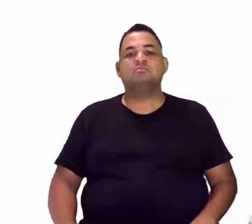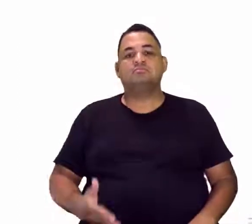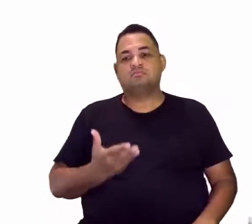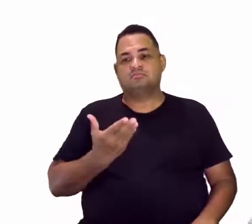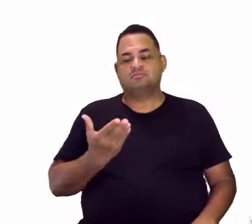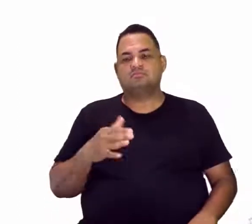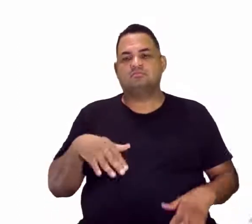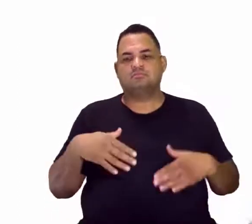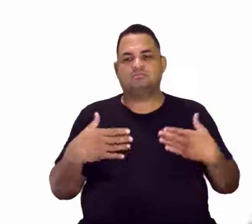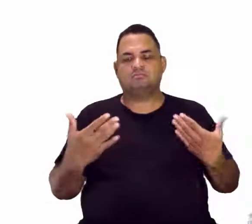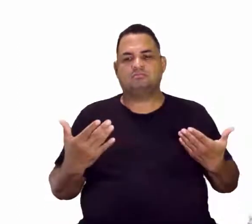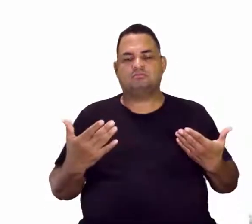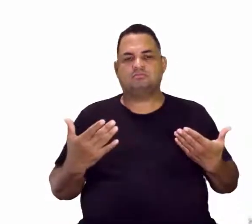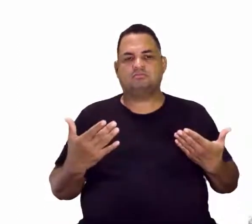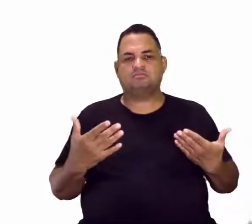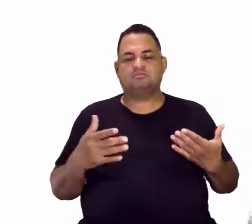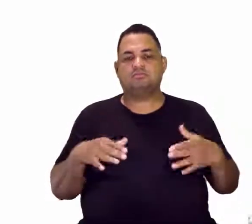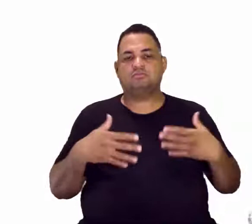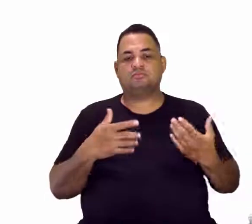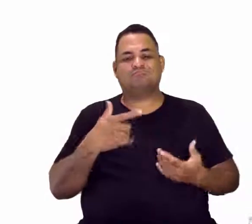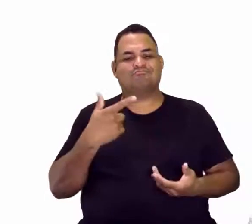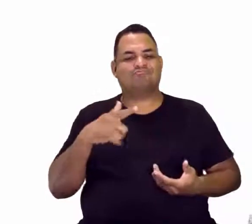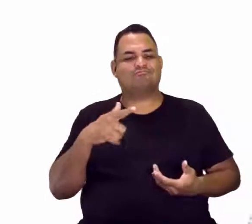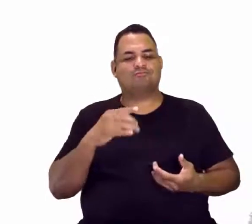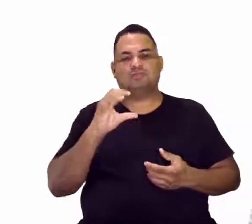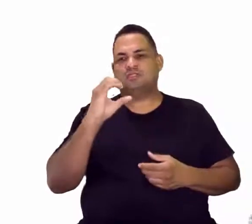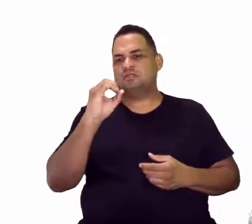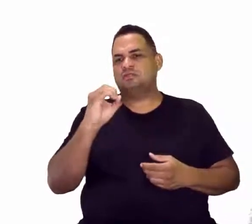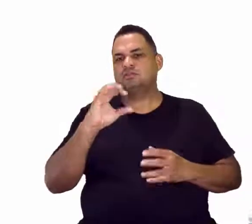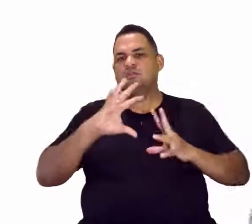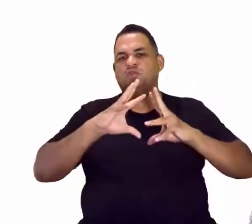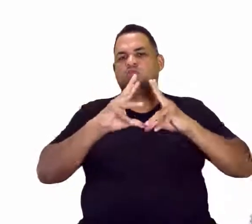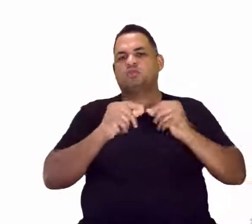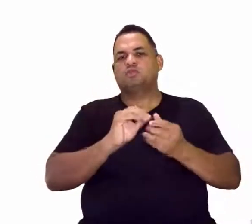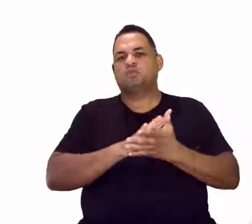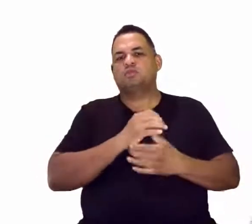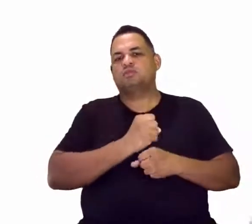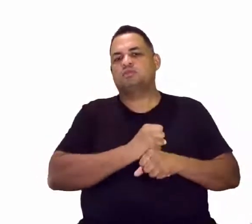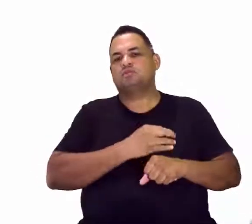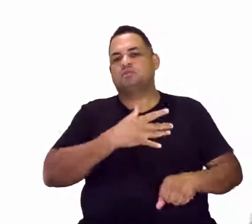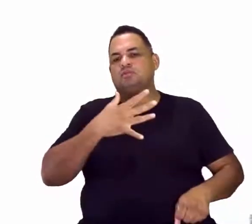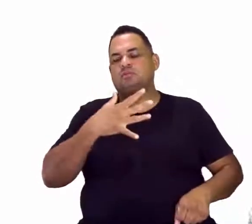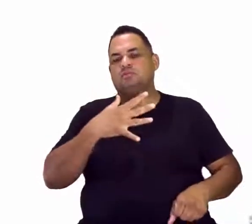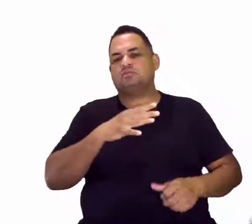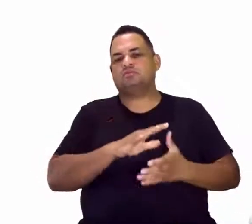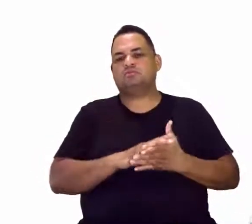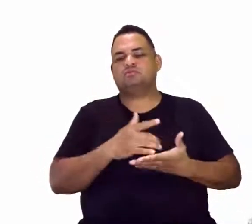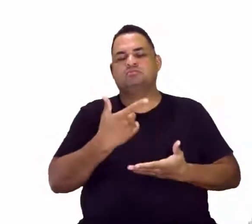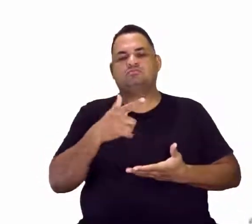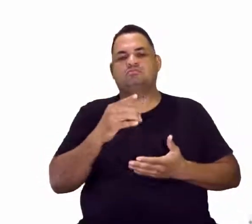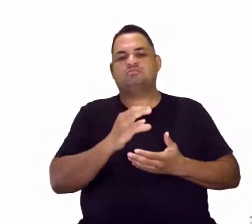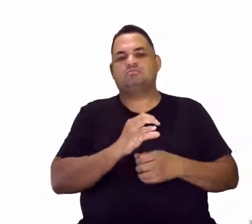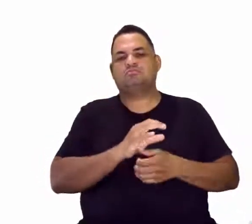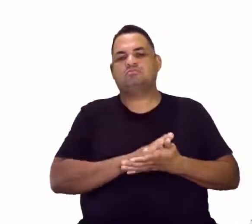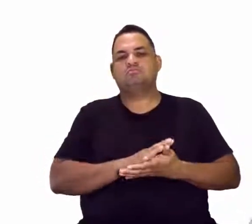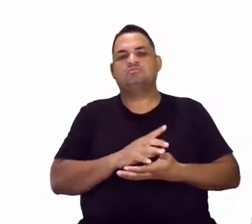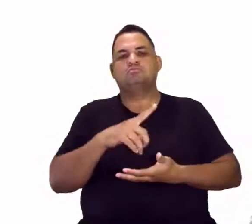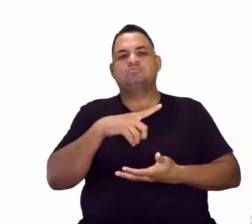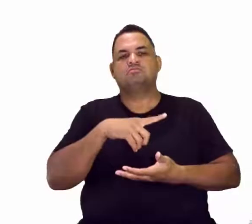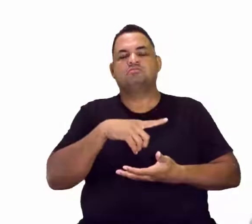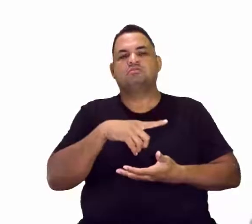Aqui, quando não tem oxigênio, todos os ácidos que não apresentam oxigênio, eles